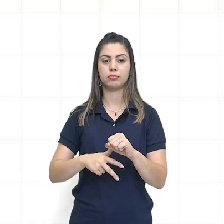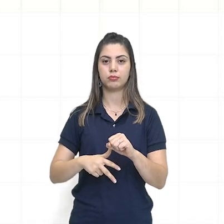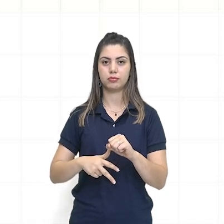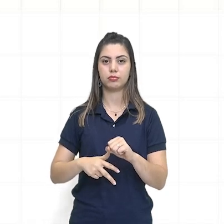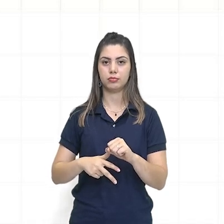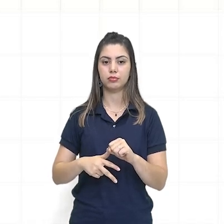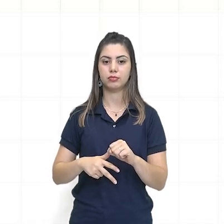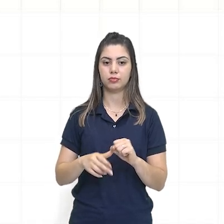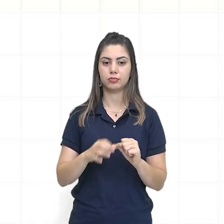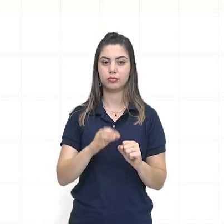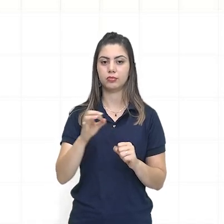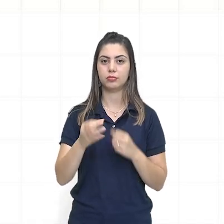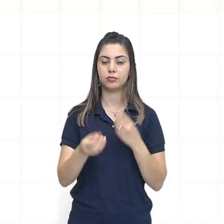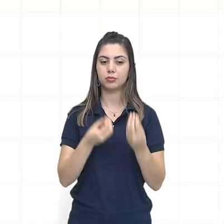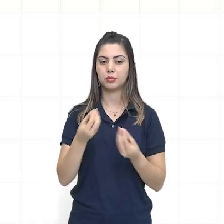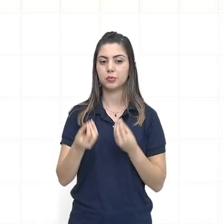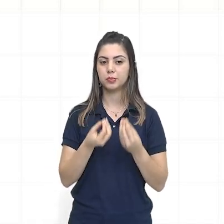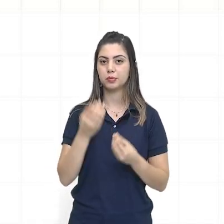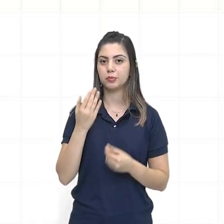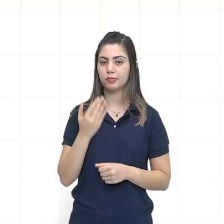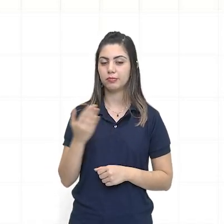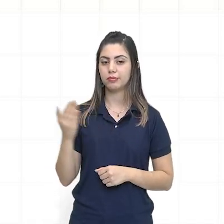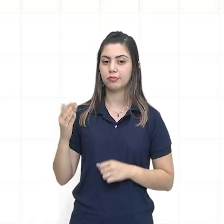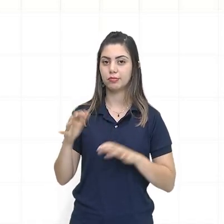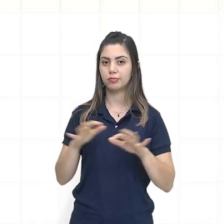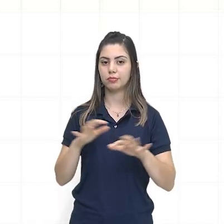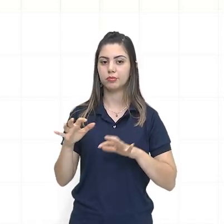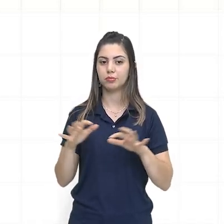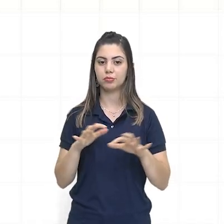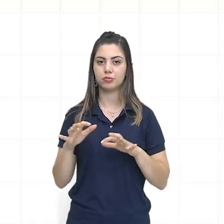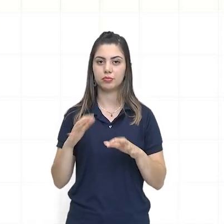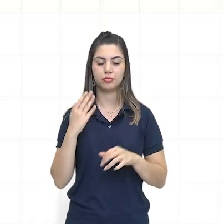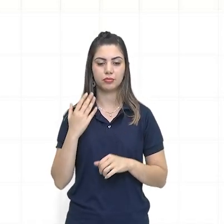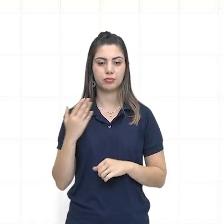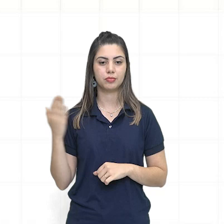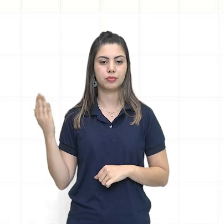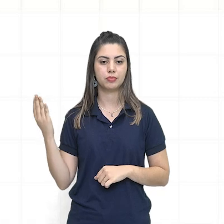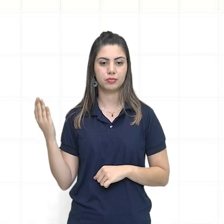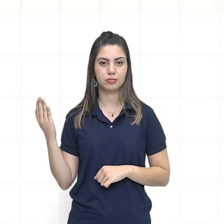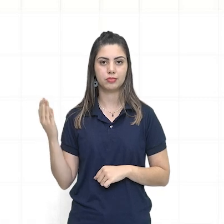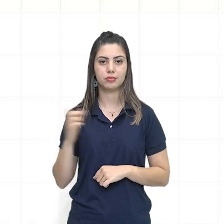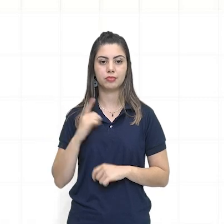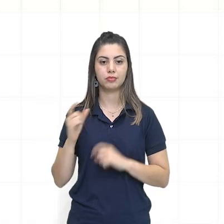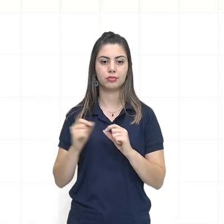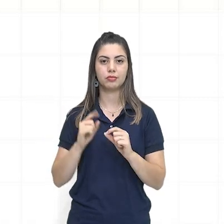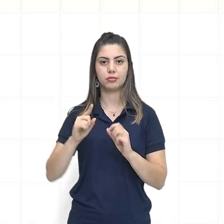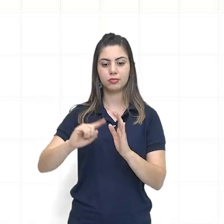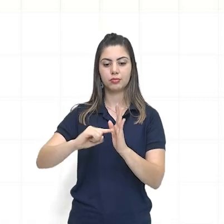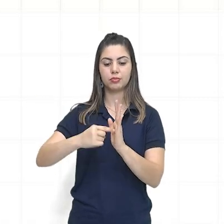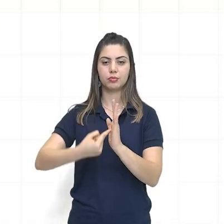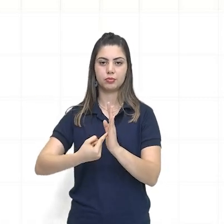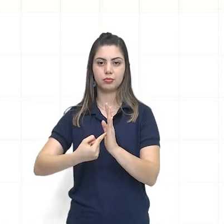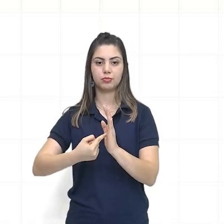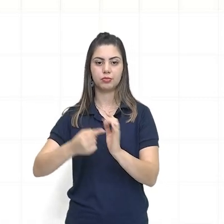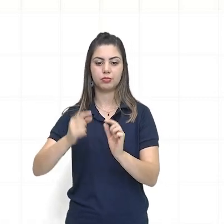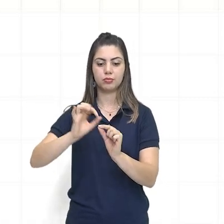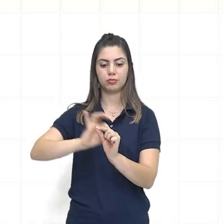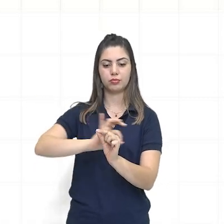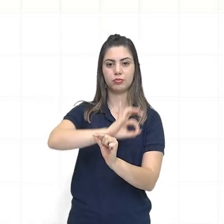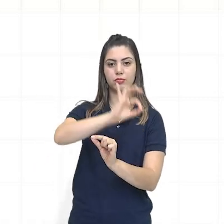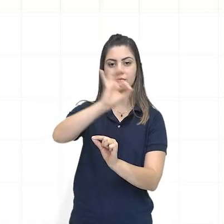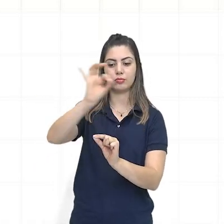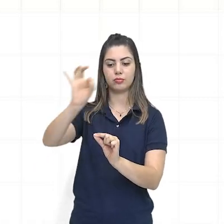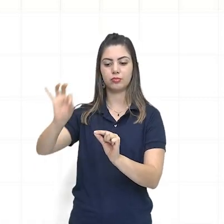volta completa, ele faz isso aqui, ó. Ele gira ao redor da barra